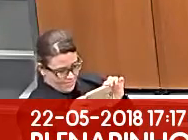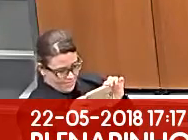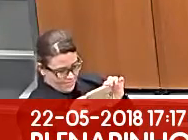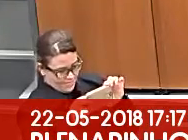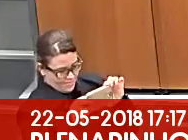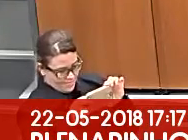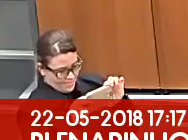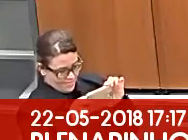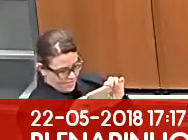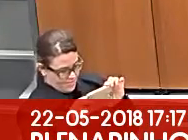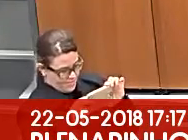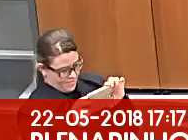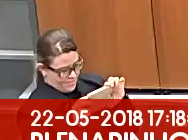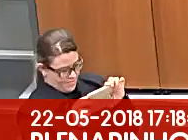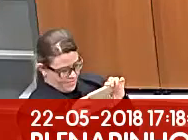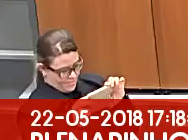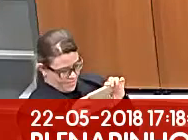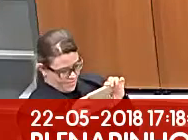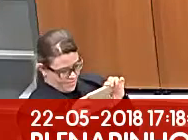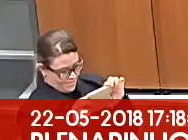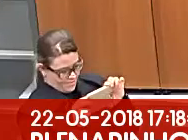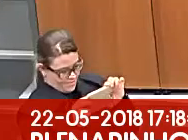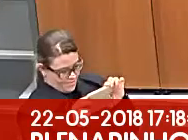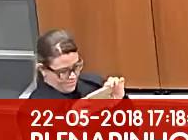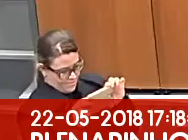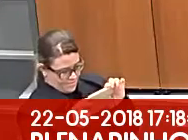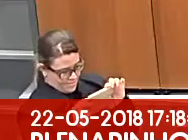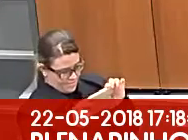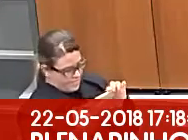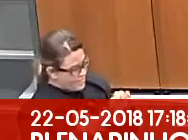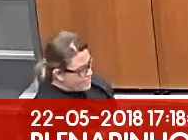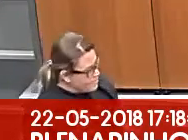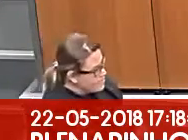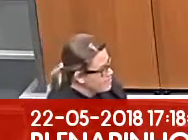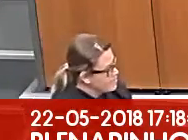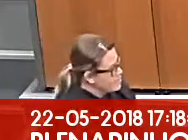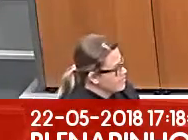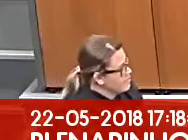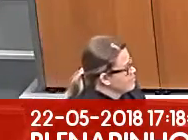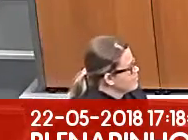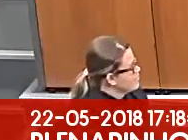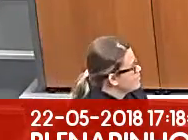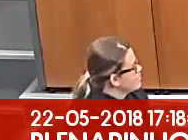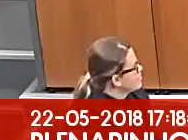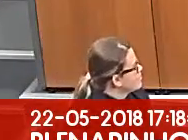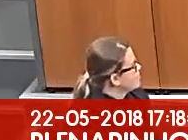deficiência. Principalmente o autista com um nível bem menor